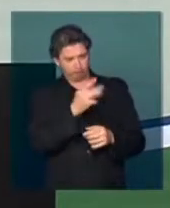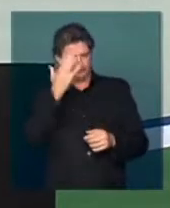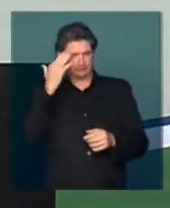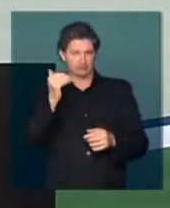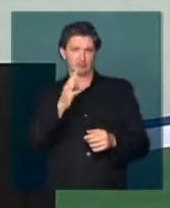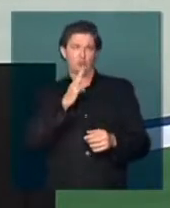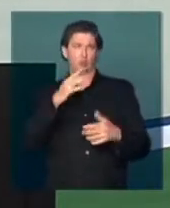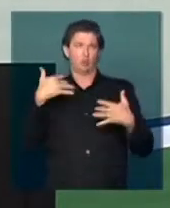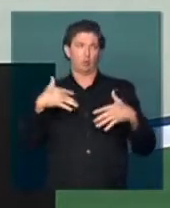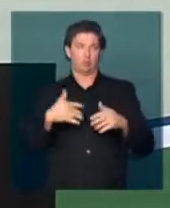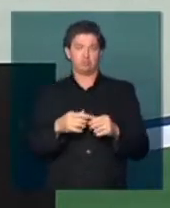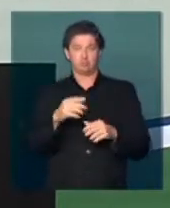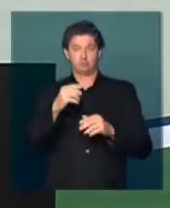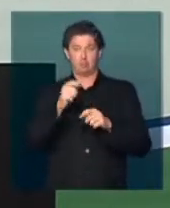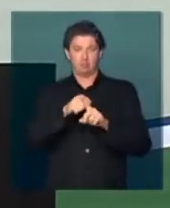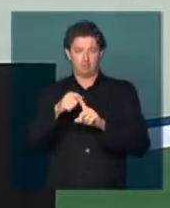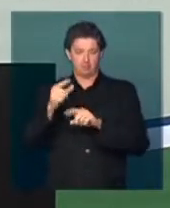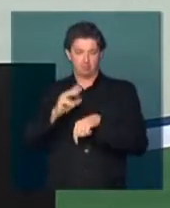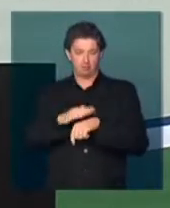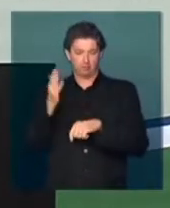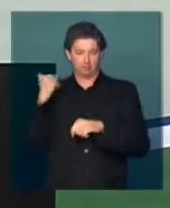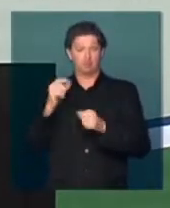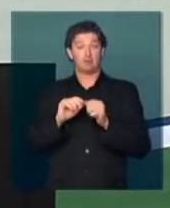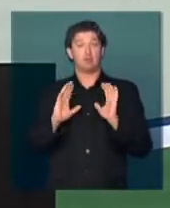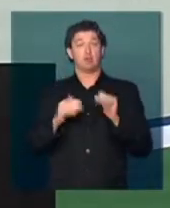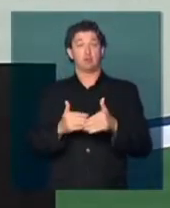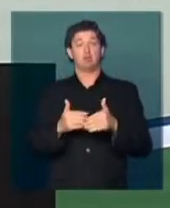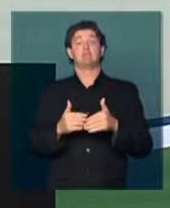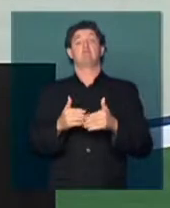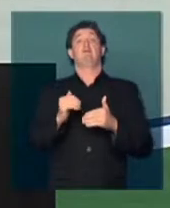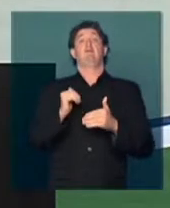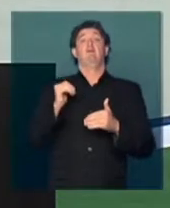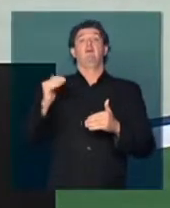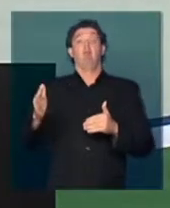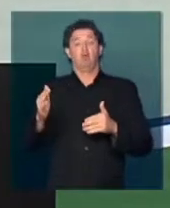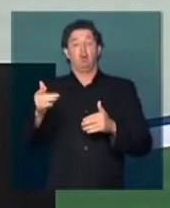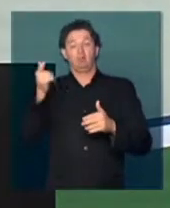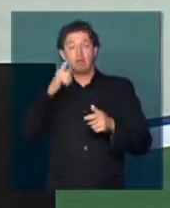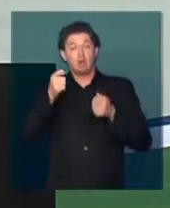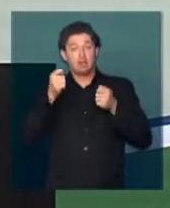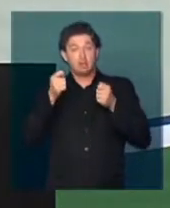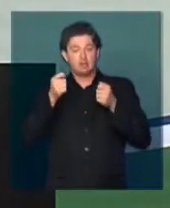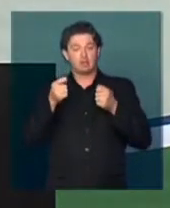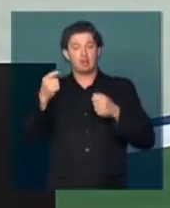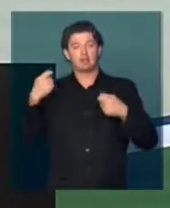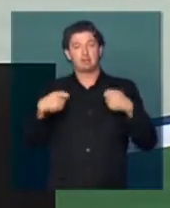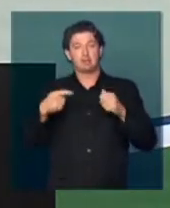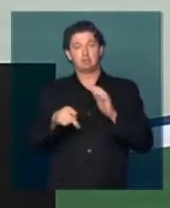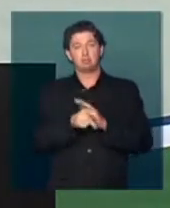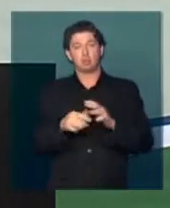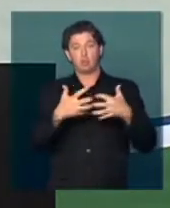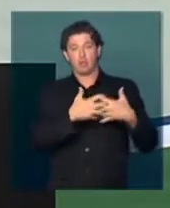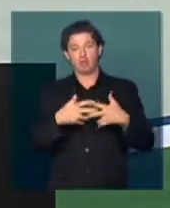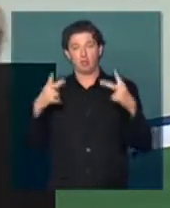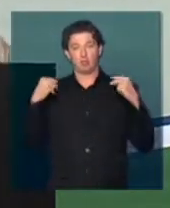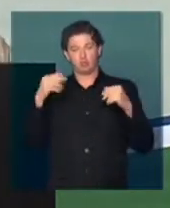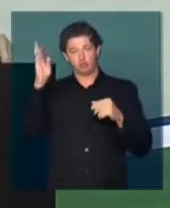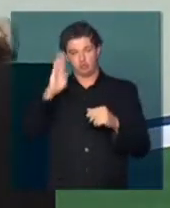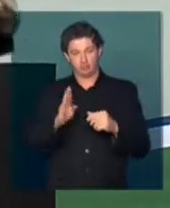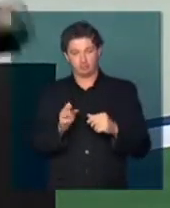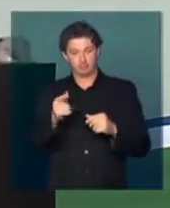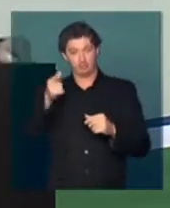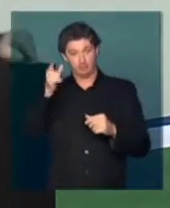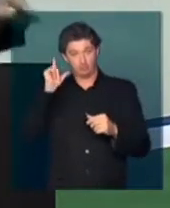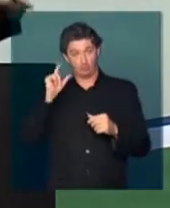sábia, alguns meses atrás, ao montar uma comissão externa para atender as demandas dos caminhoneiros do Brasil.